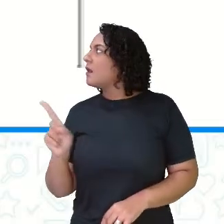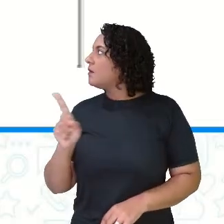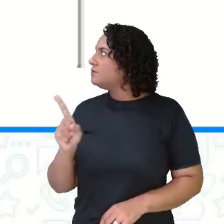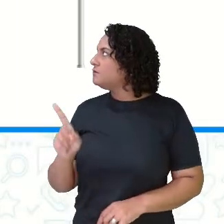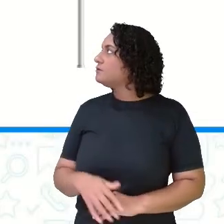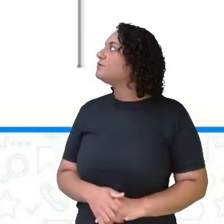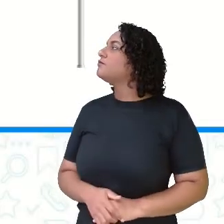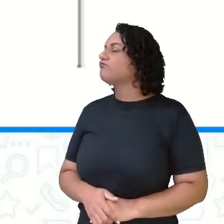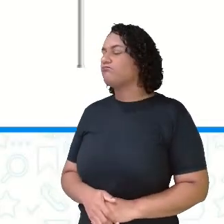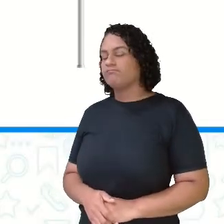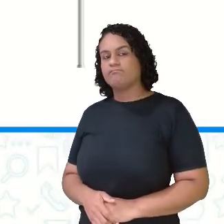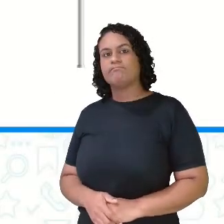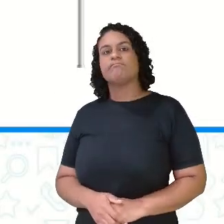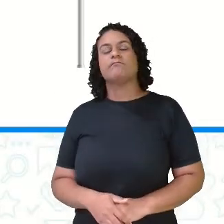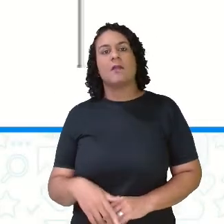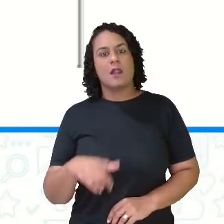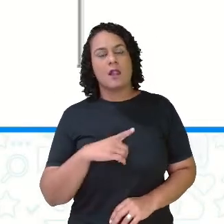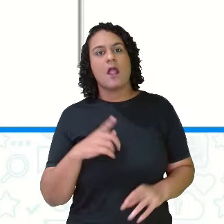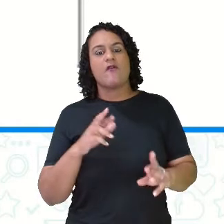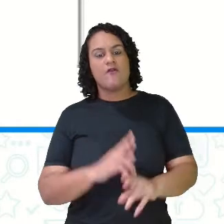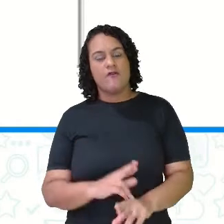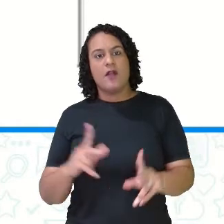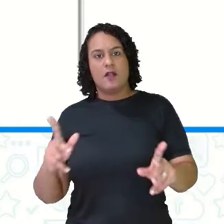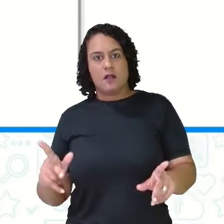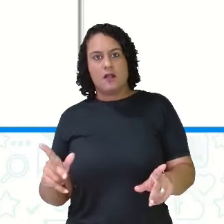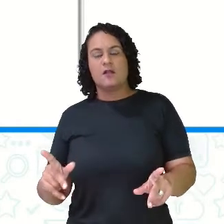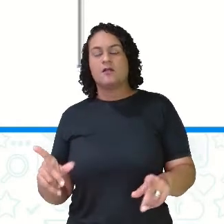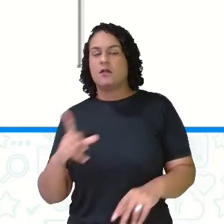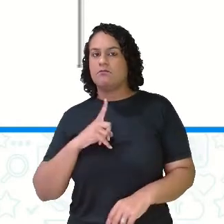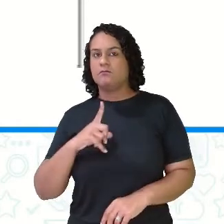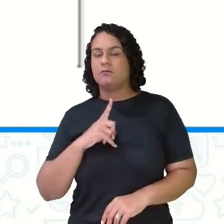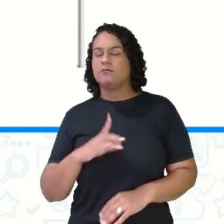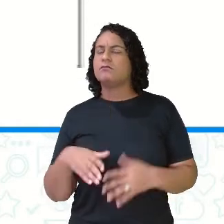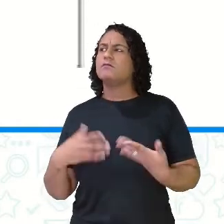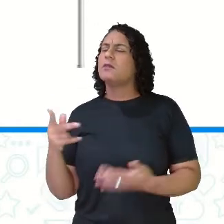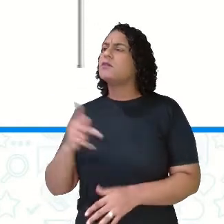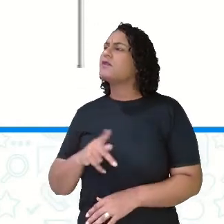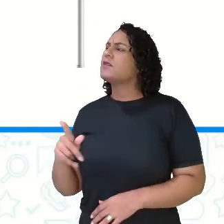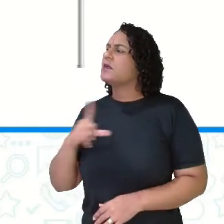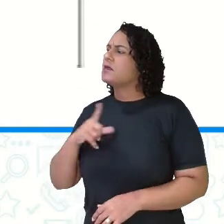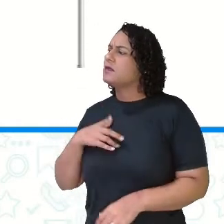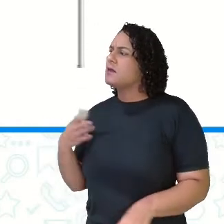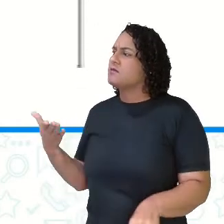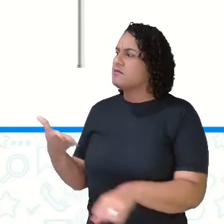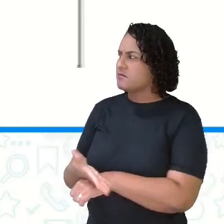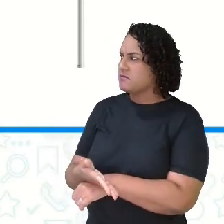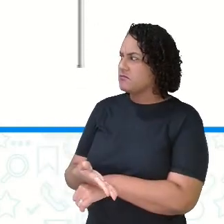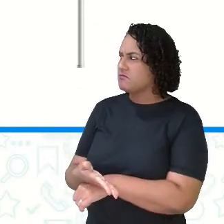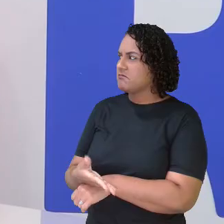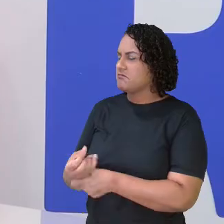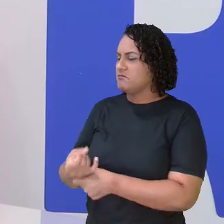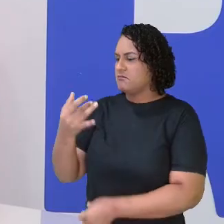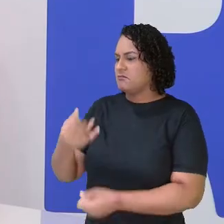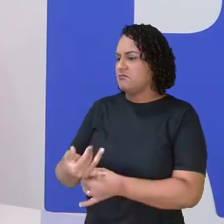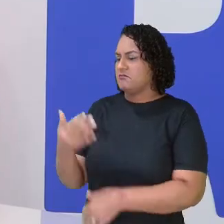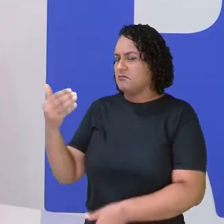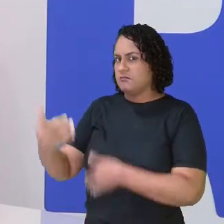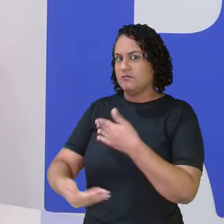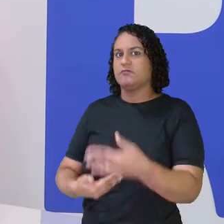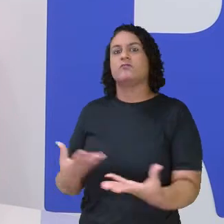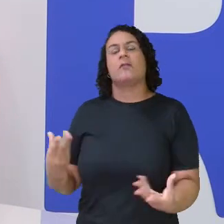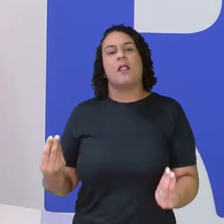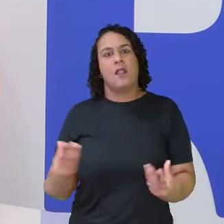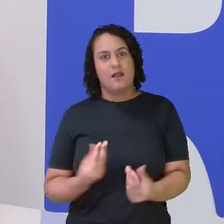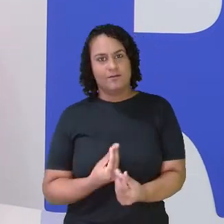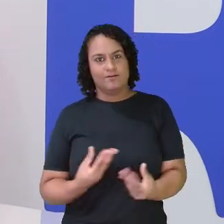está em formato diferente. Professora Abigail, temos interação? Temos bastante, Olha viu? que